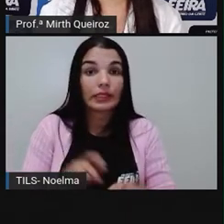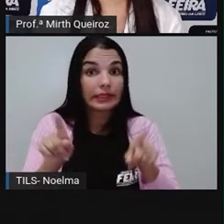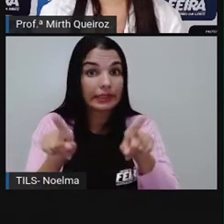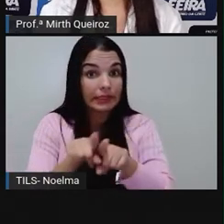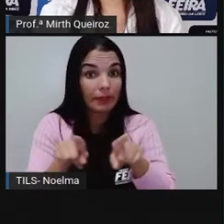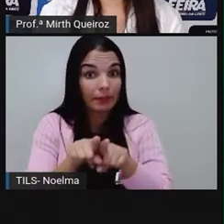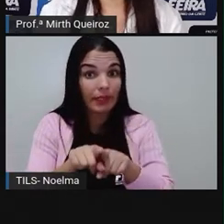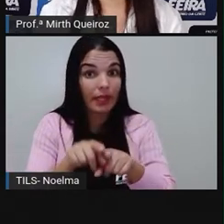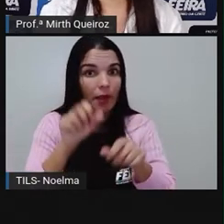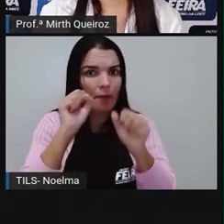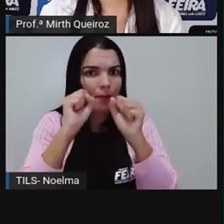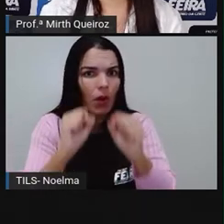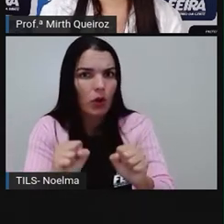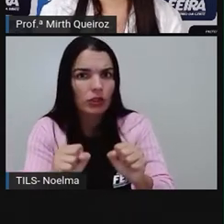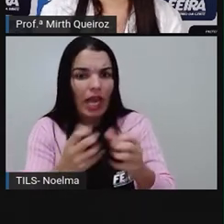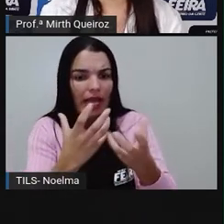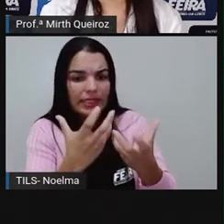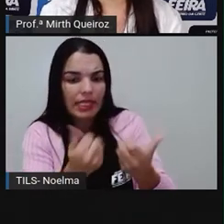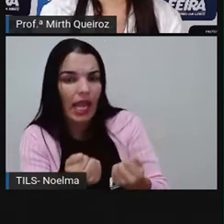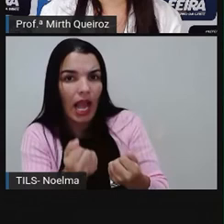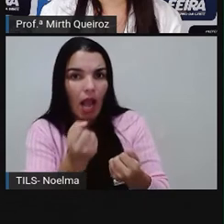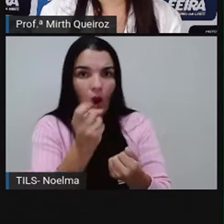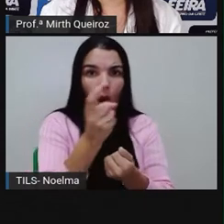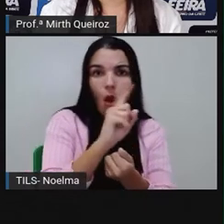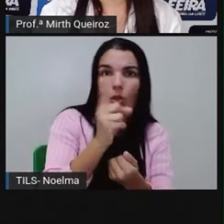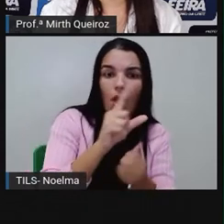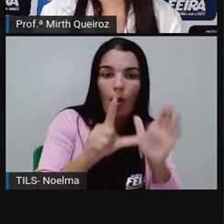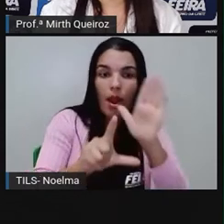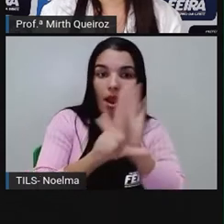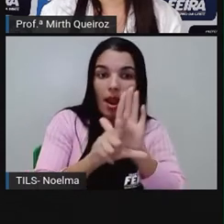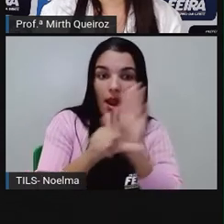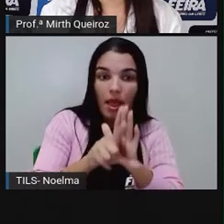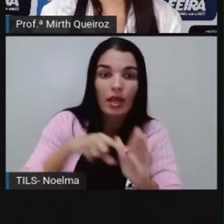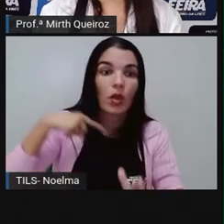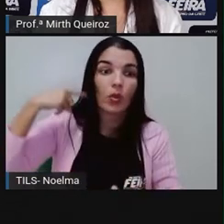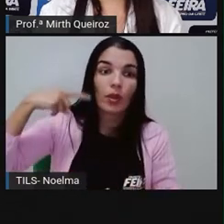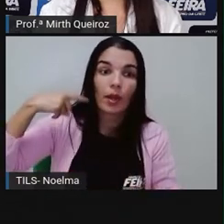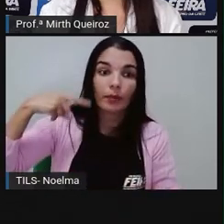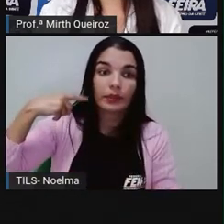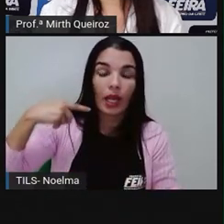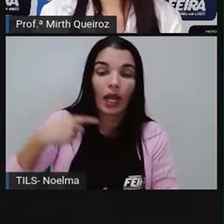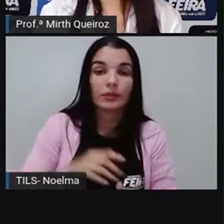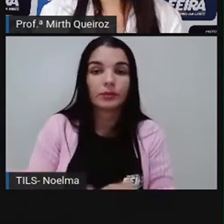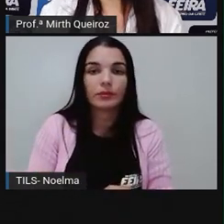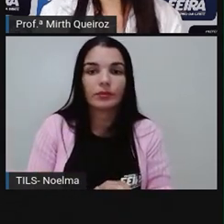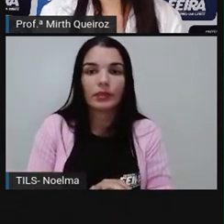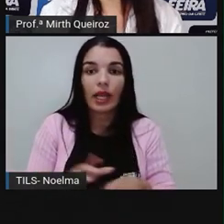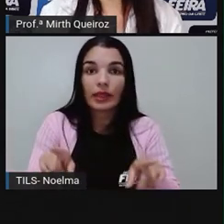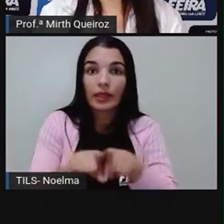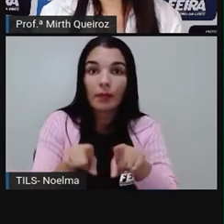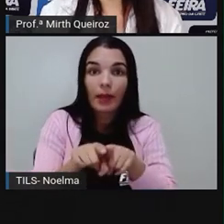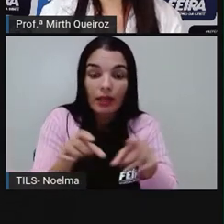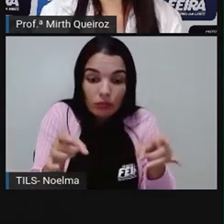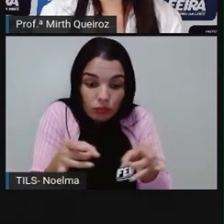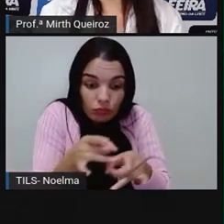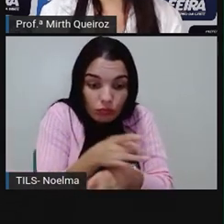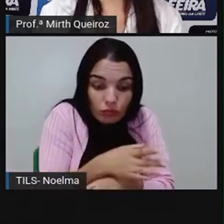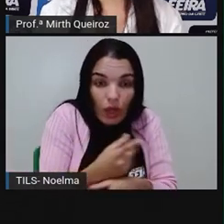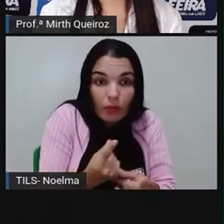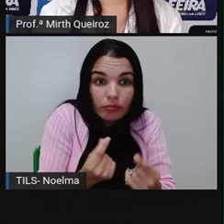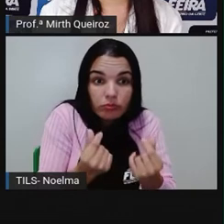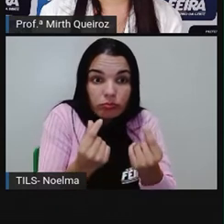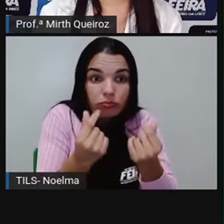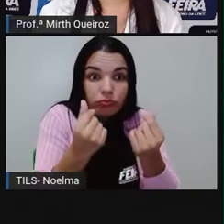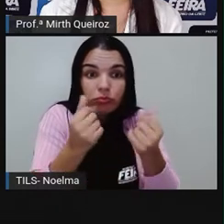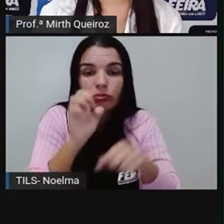sanciona ou veta leis dos deputados estaduais, é uma função do governador, define o orçamento estadual.